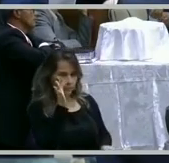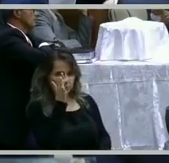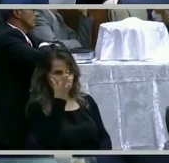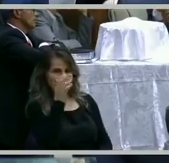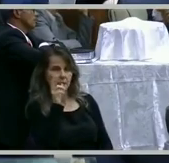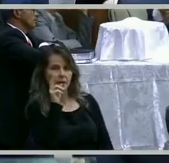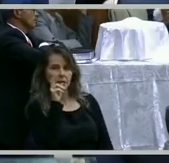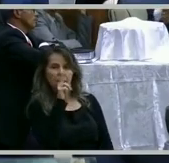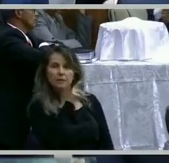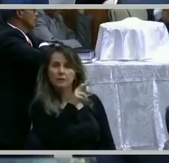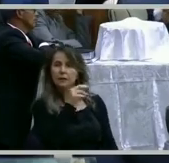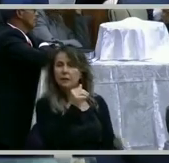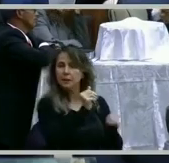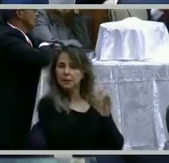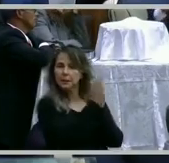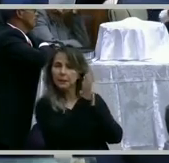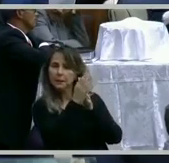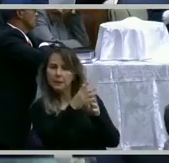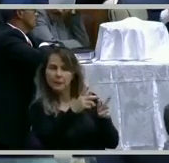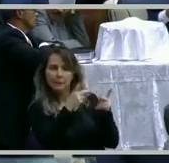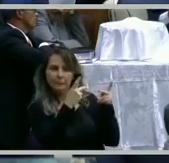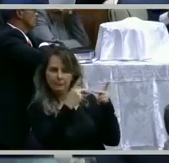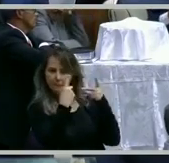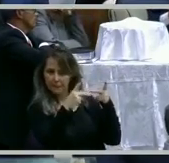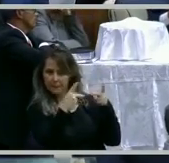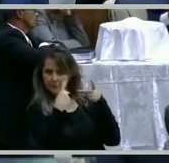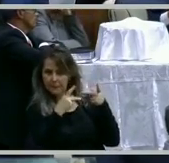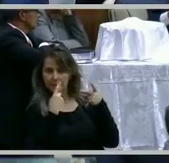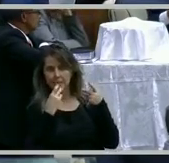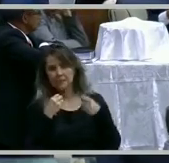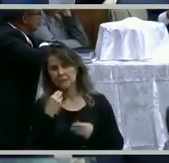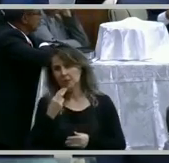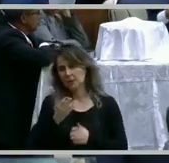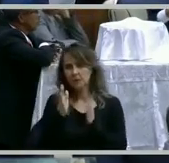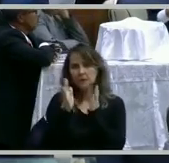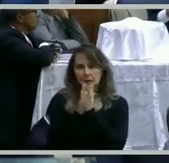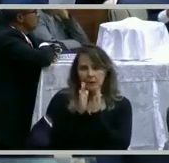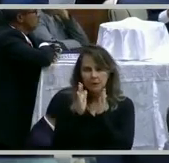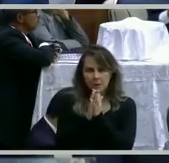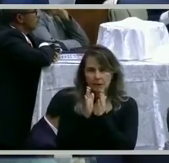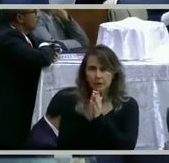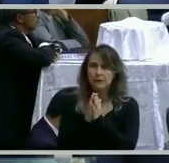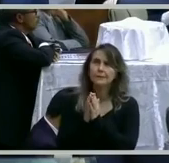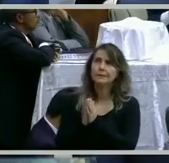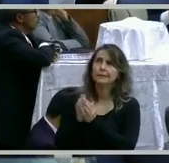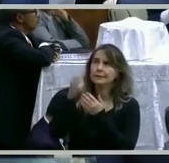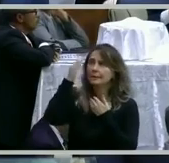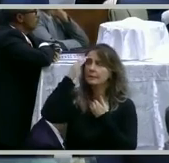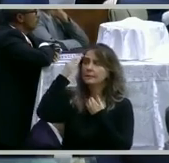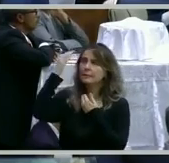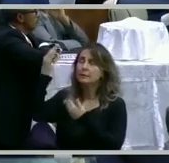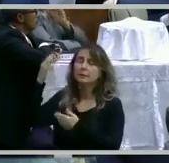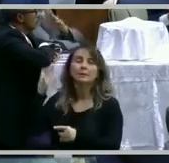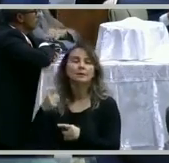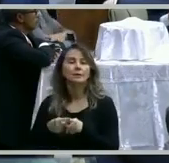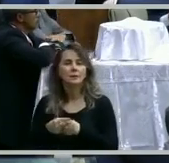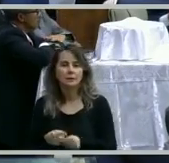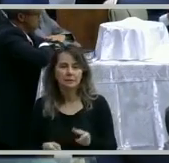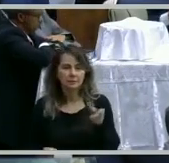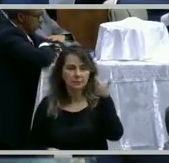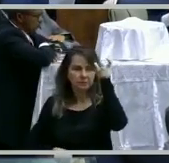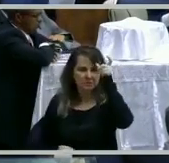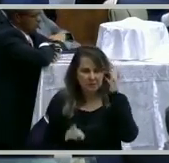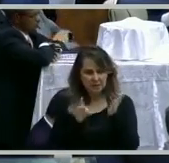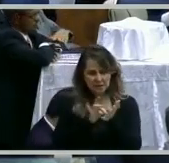louvar, para ouvir a palavra e glorificar, para orar, para buscar, para agradecer, porque o inimigo de nossas almas não